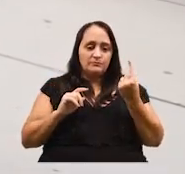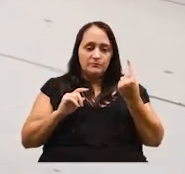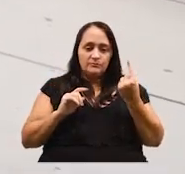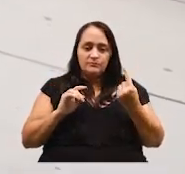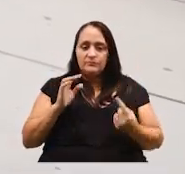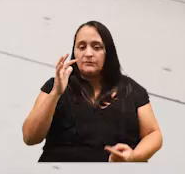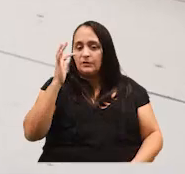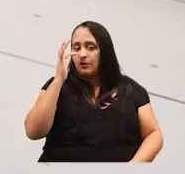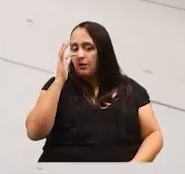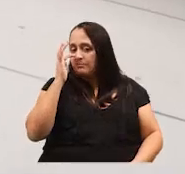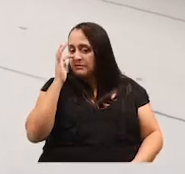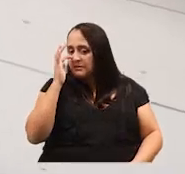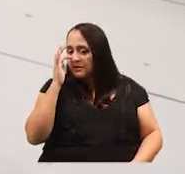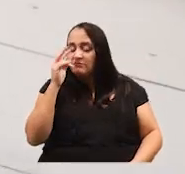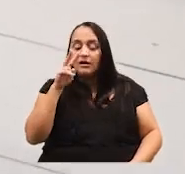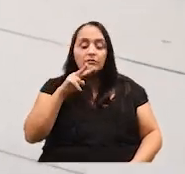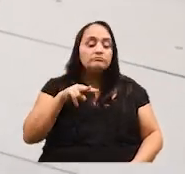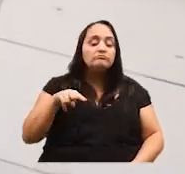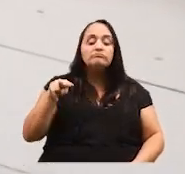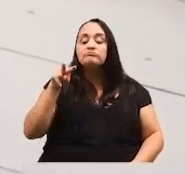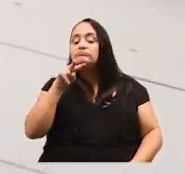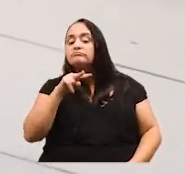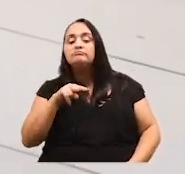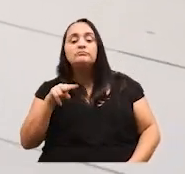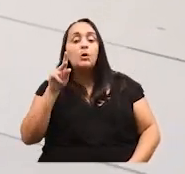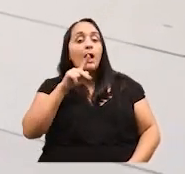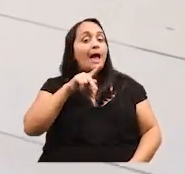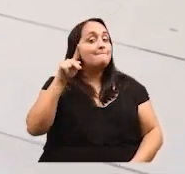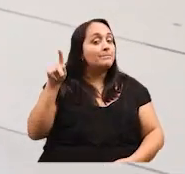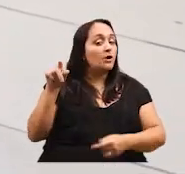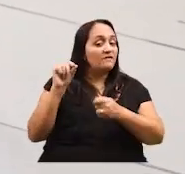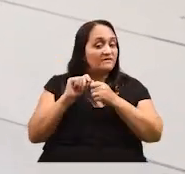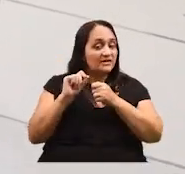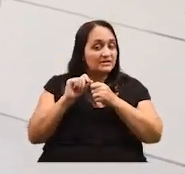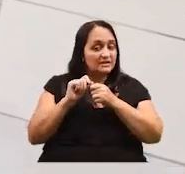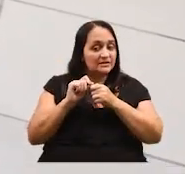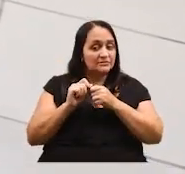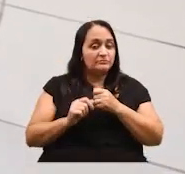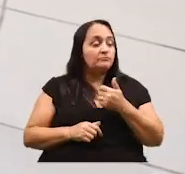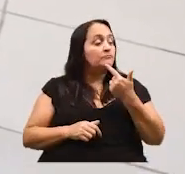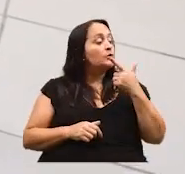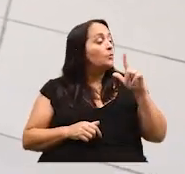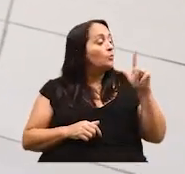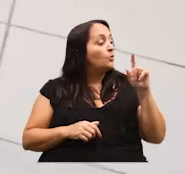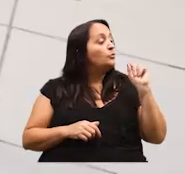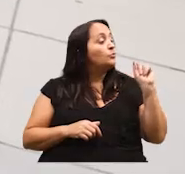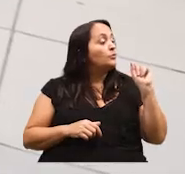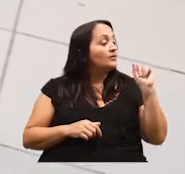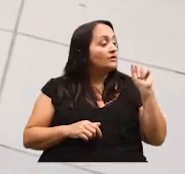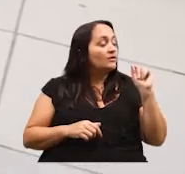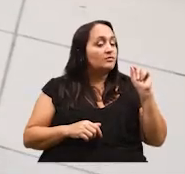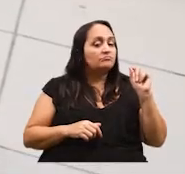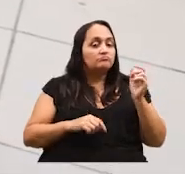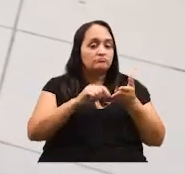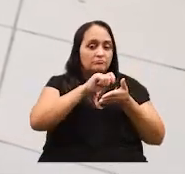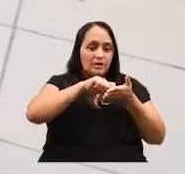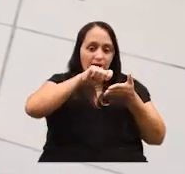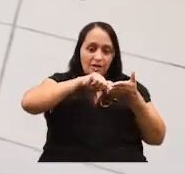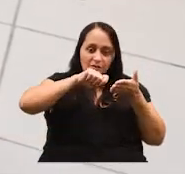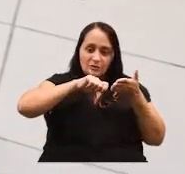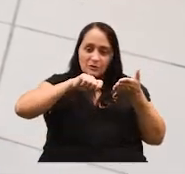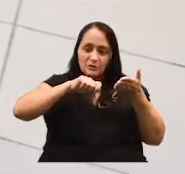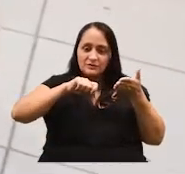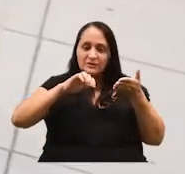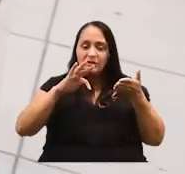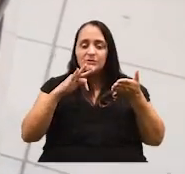estou fazendo e o outro vai ficar responsável por anotar tudo o que eu estiver fazendo.